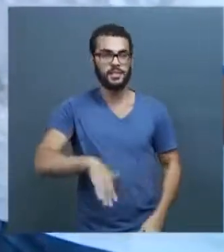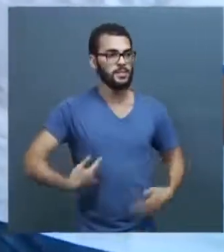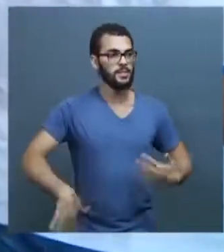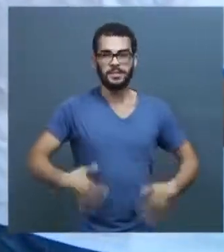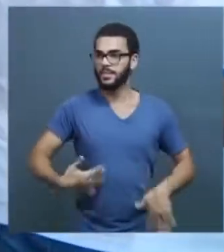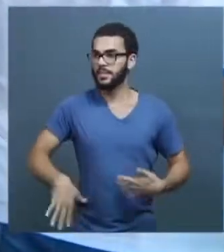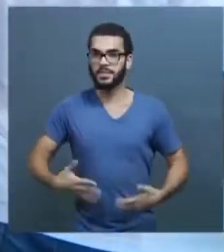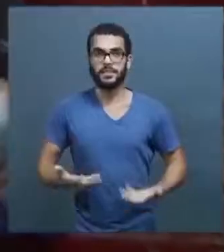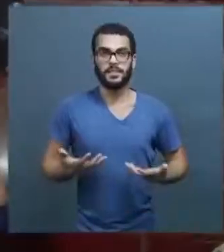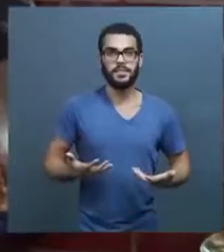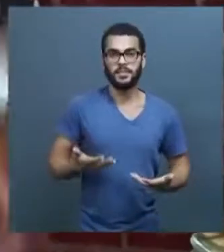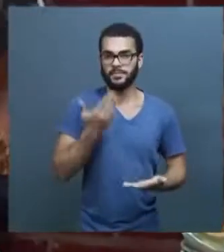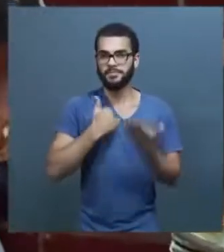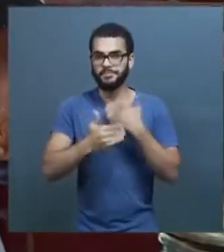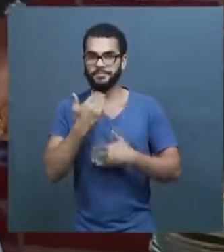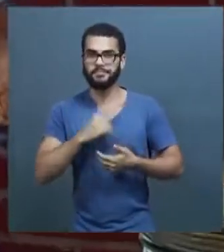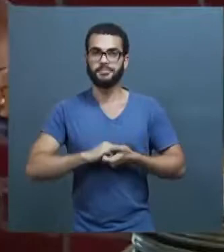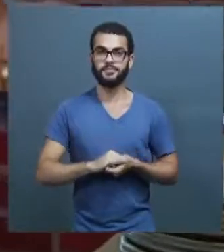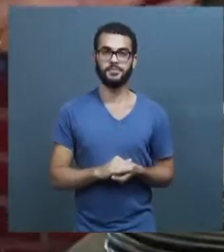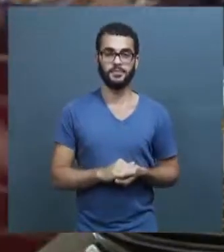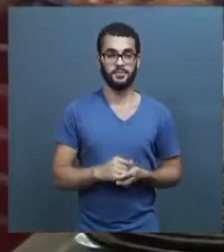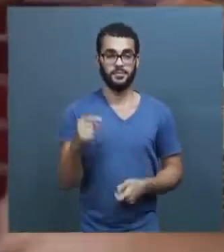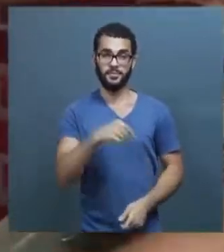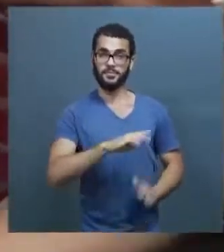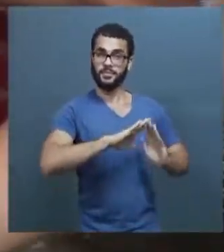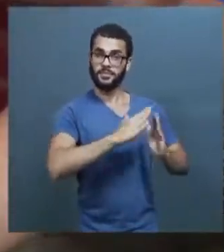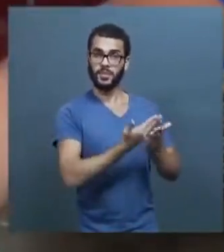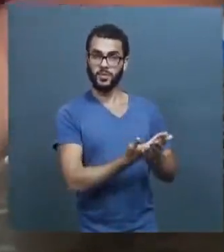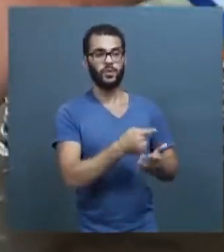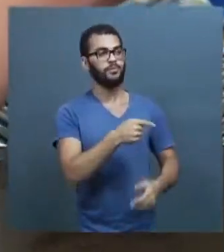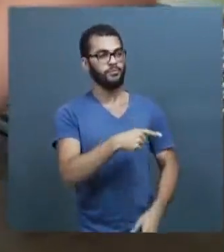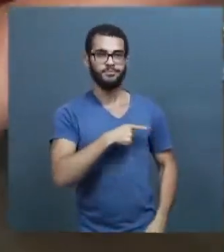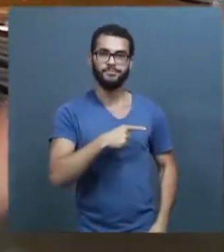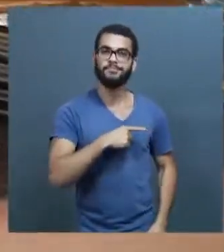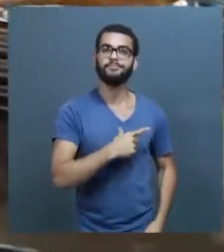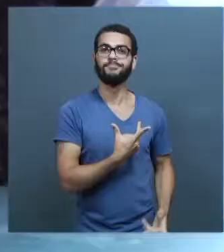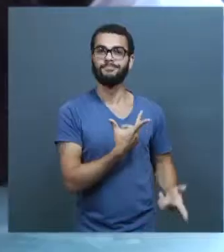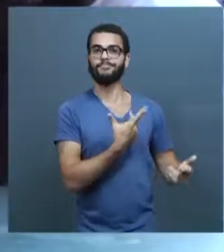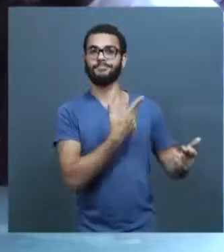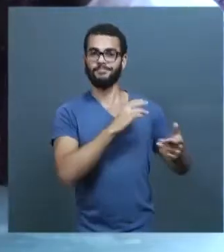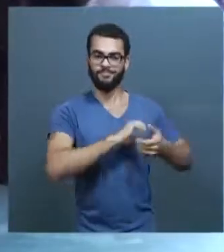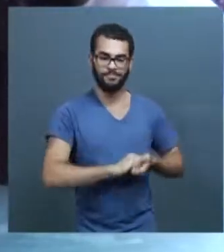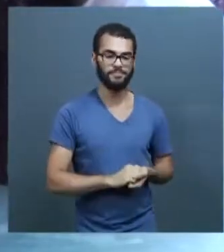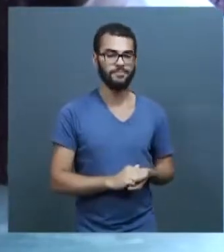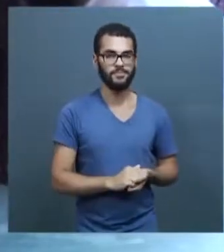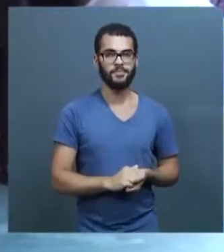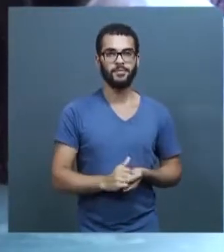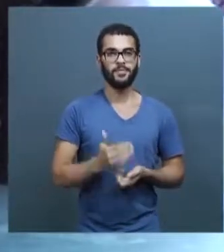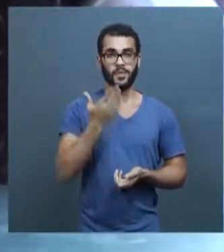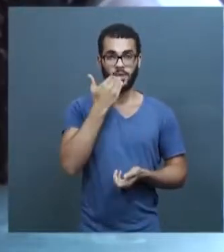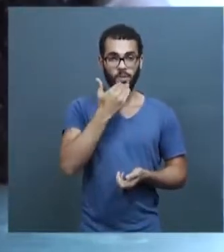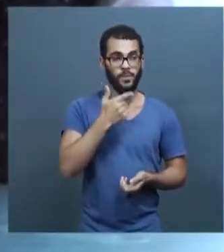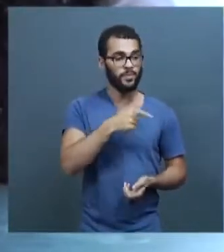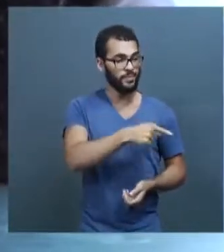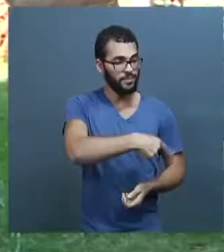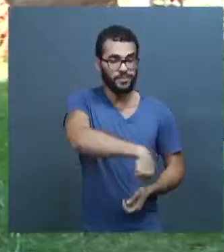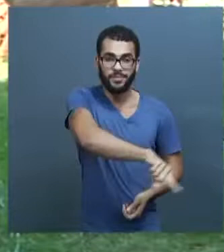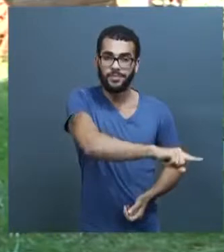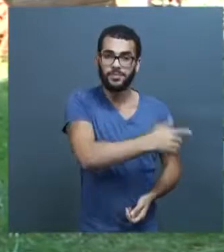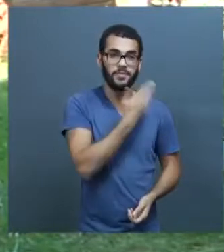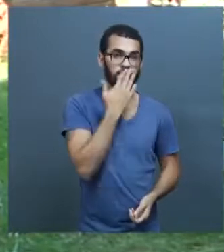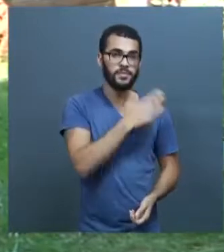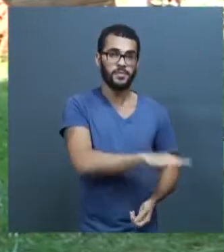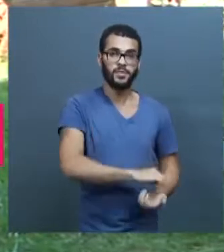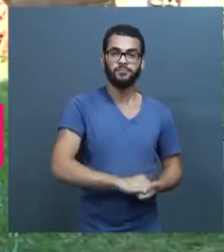alunos é do lanche. E nesta escola aqui não é diferente. A refeição é sempre do agrado dos alunos.